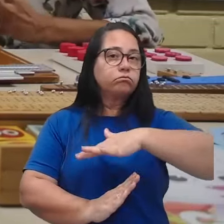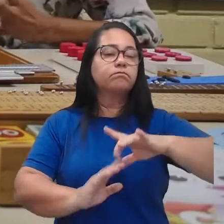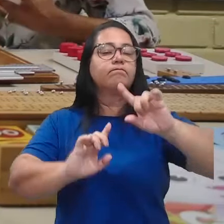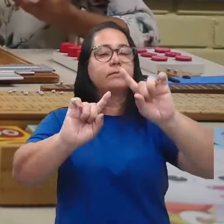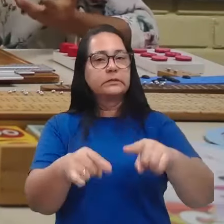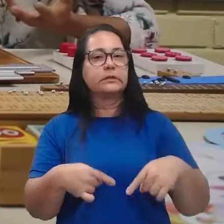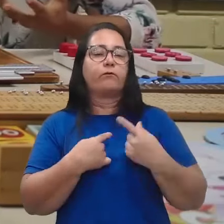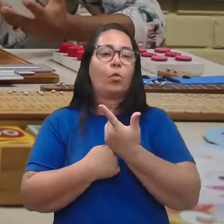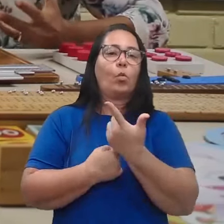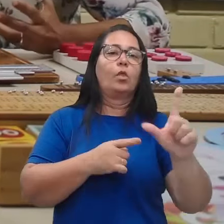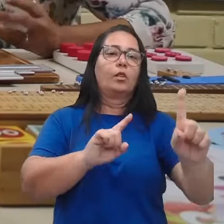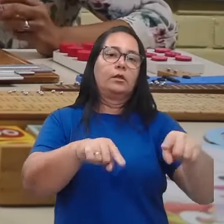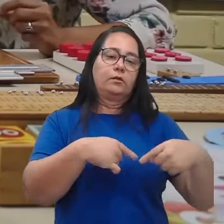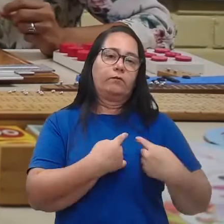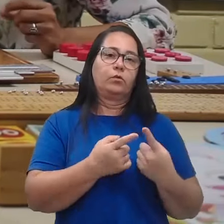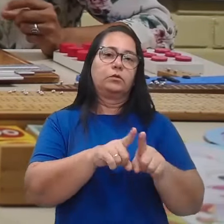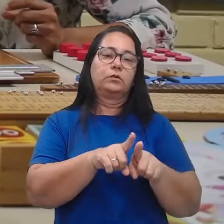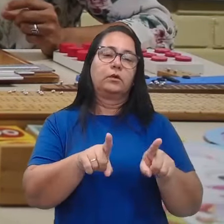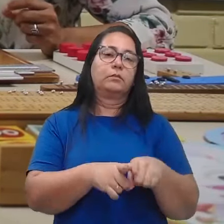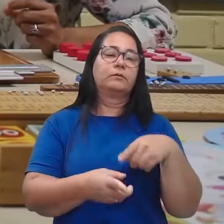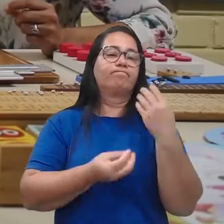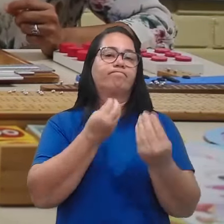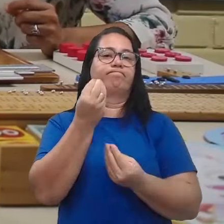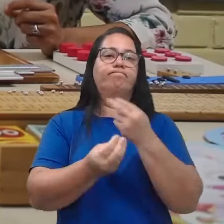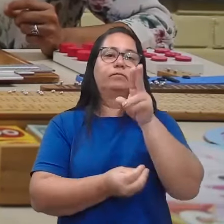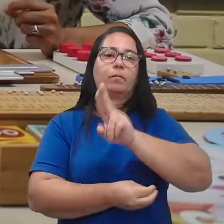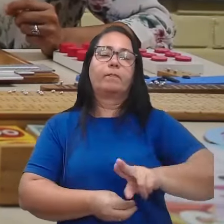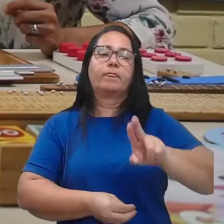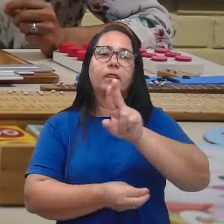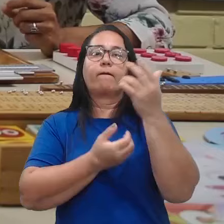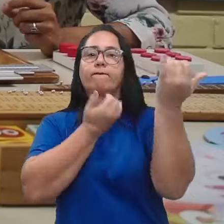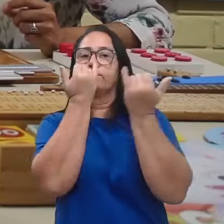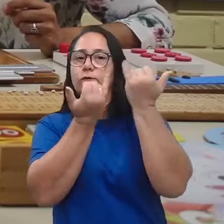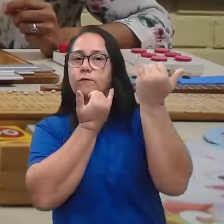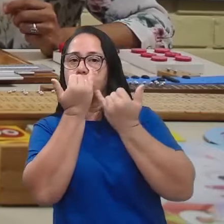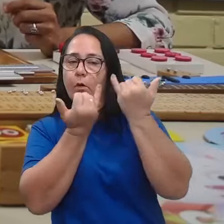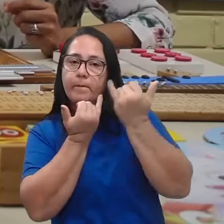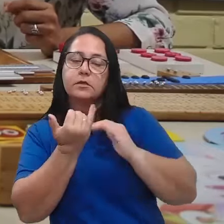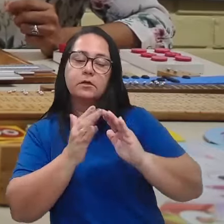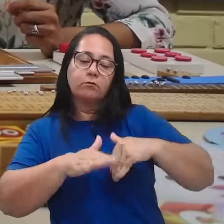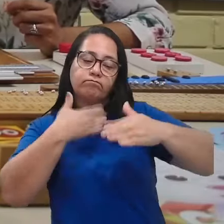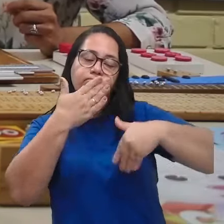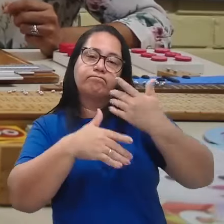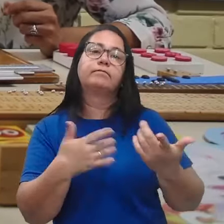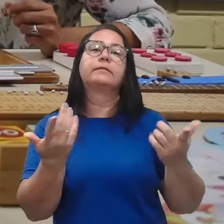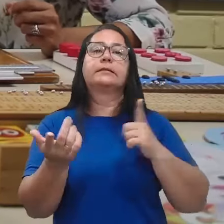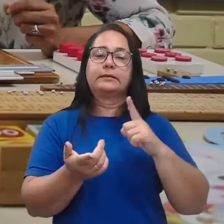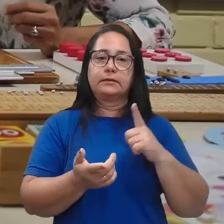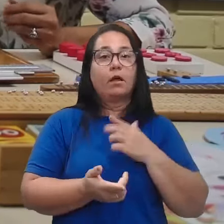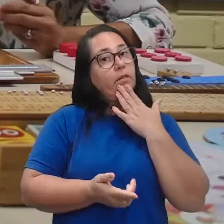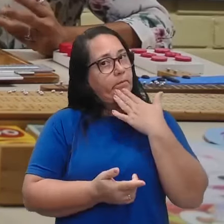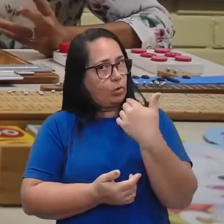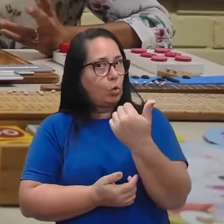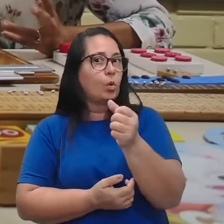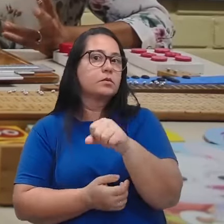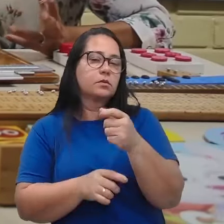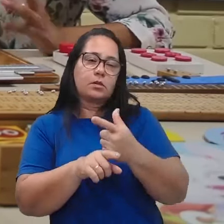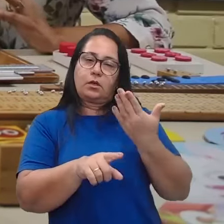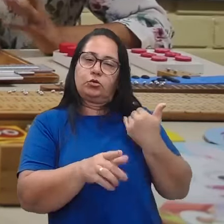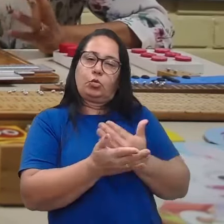outro desafio são os recursos de informações que cada vez está melhorando. É verdade. Logo, quando eu